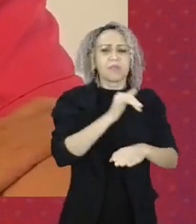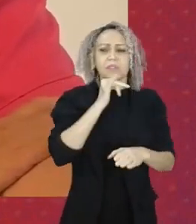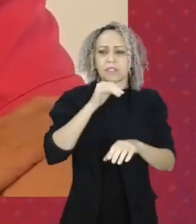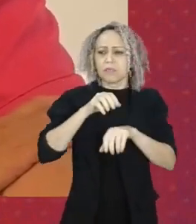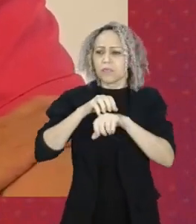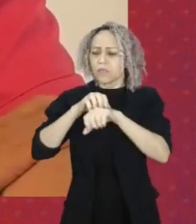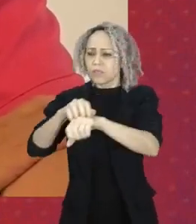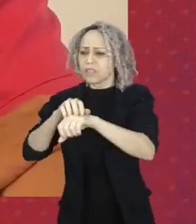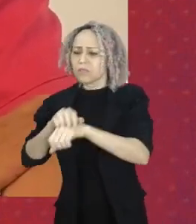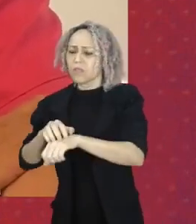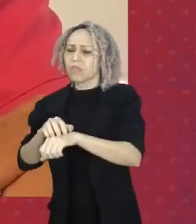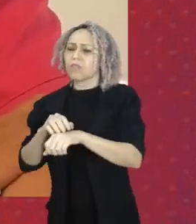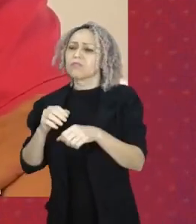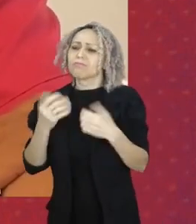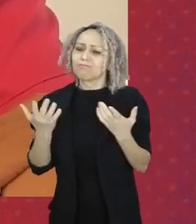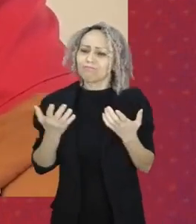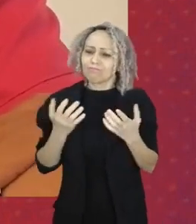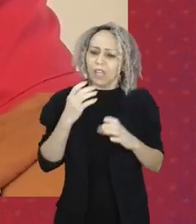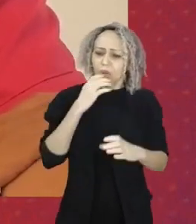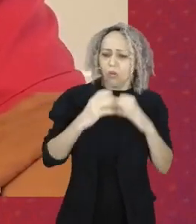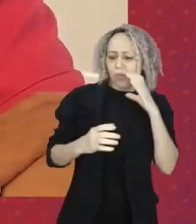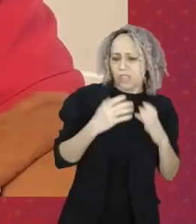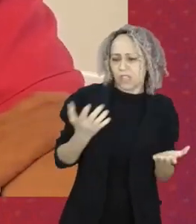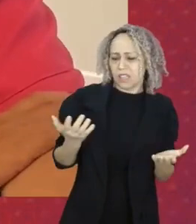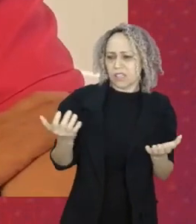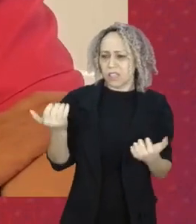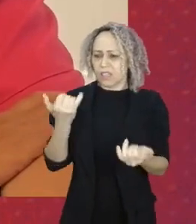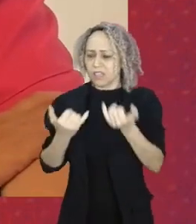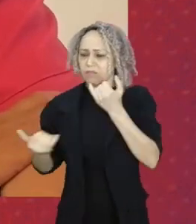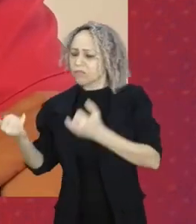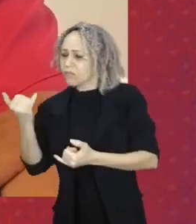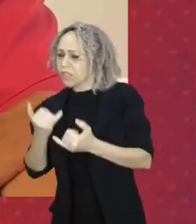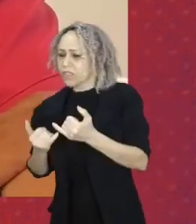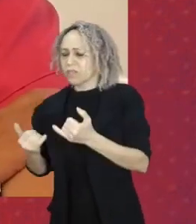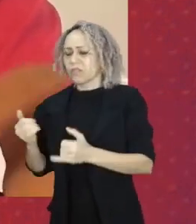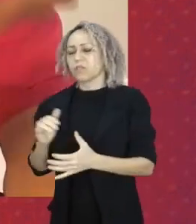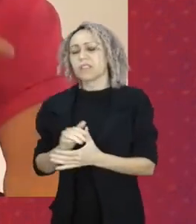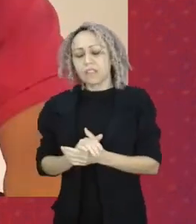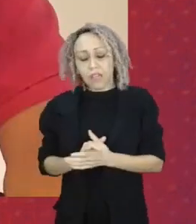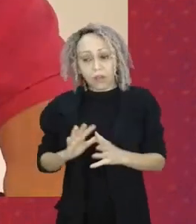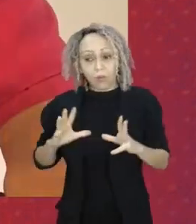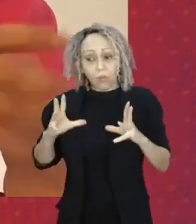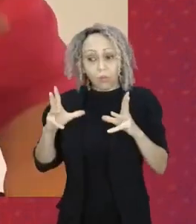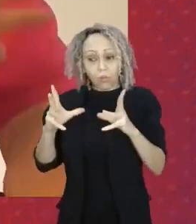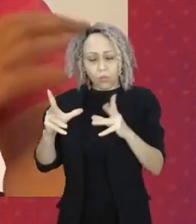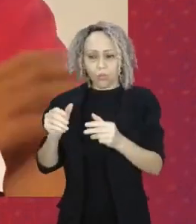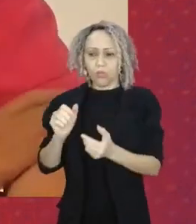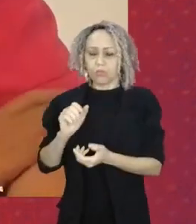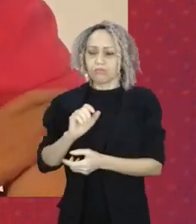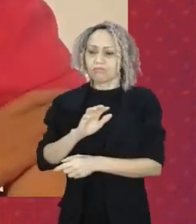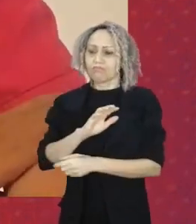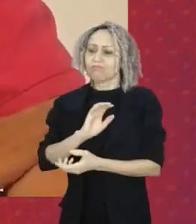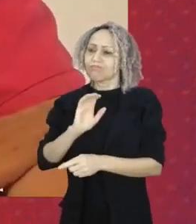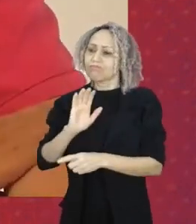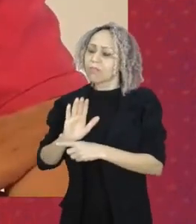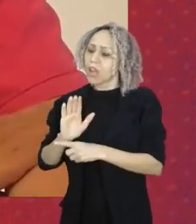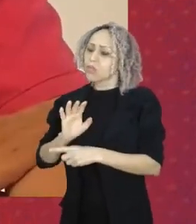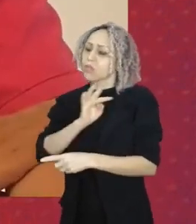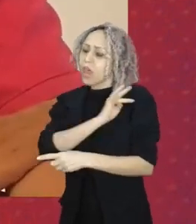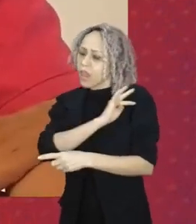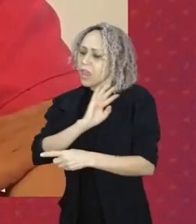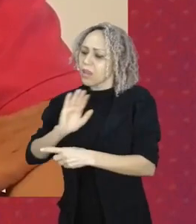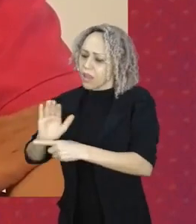na informação e no que tange às ajudas técnicas. Toda essa